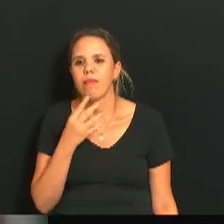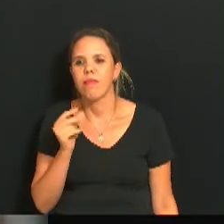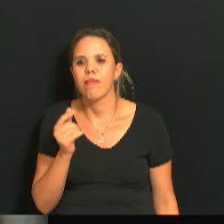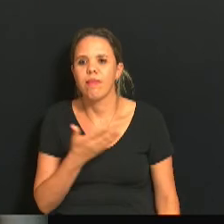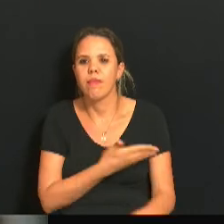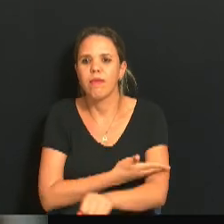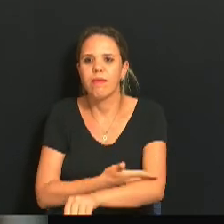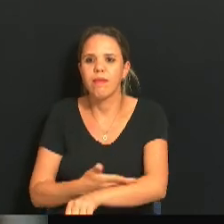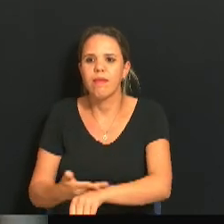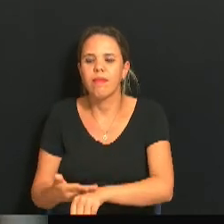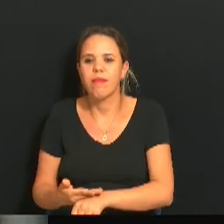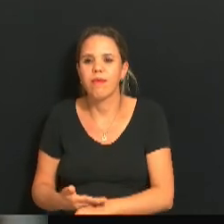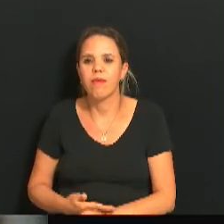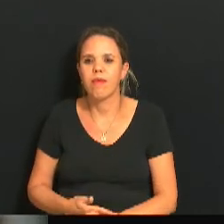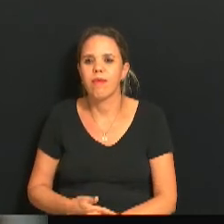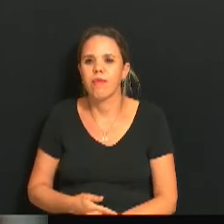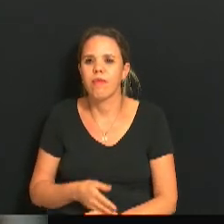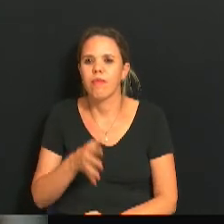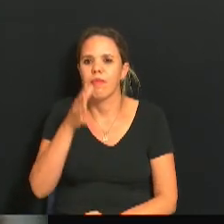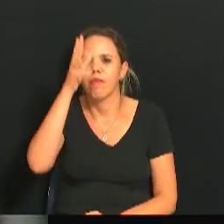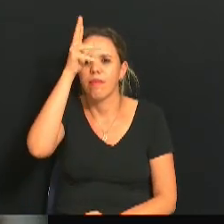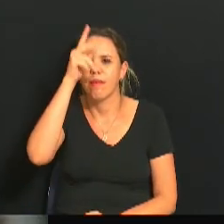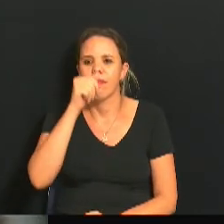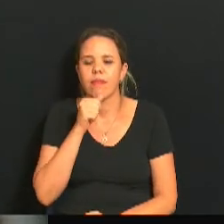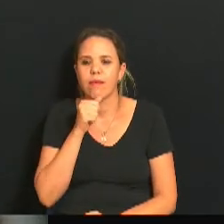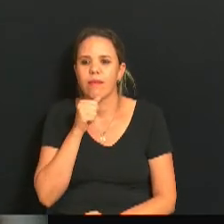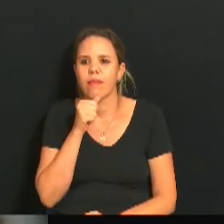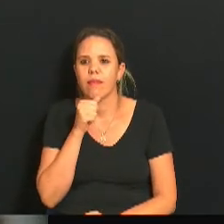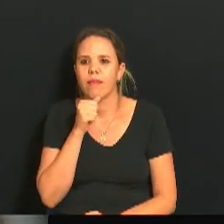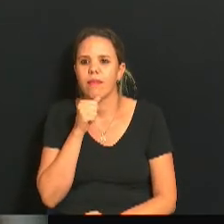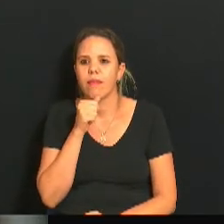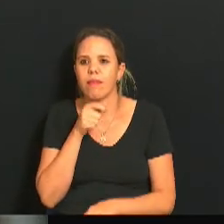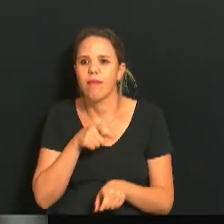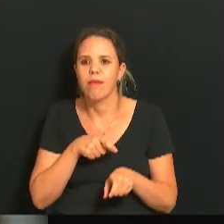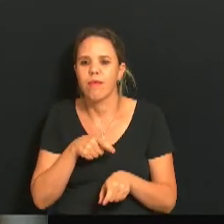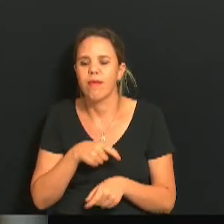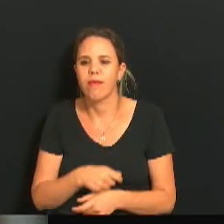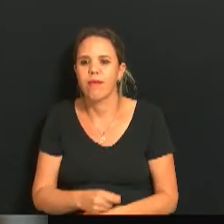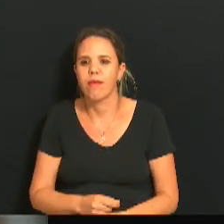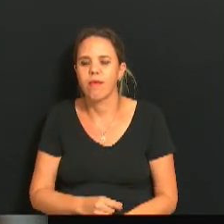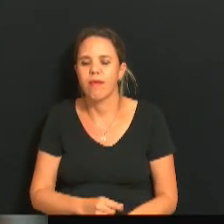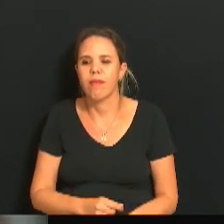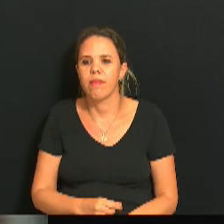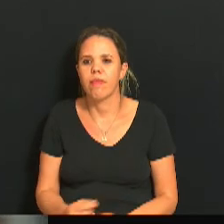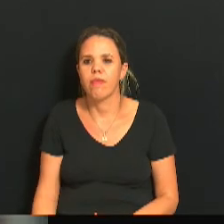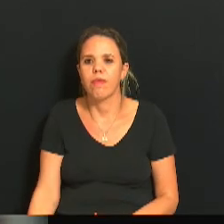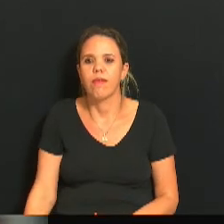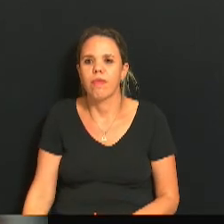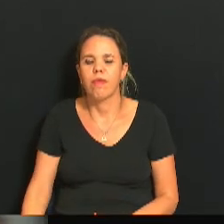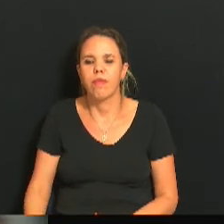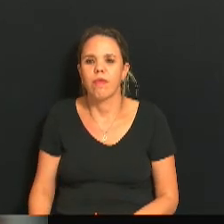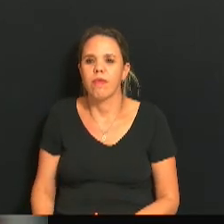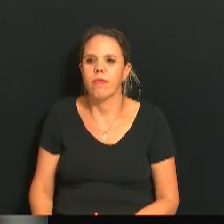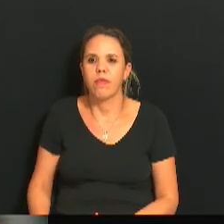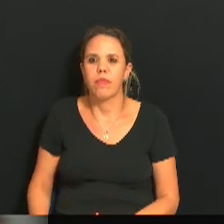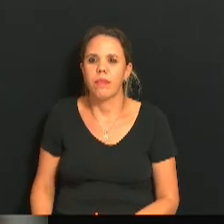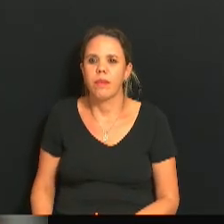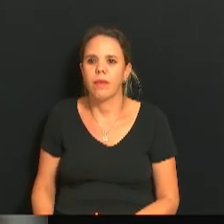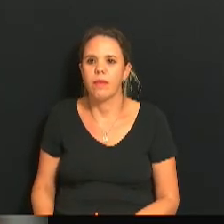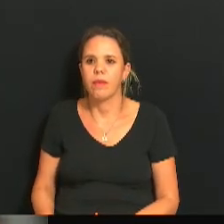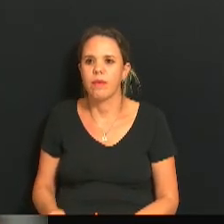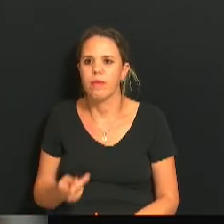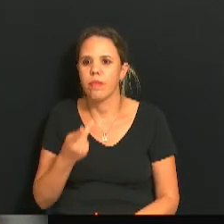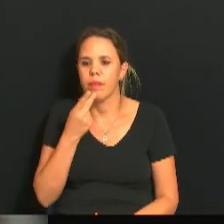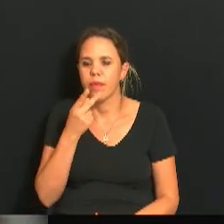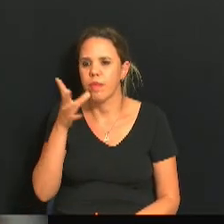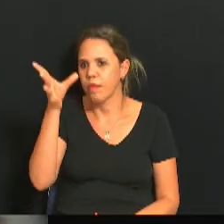acostumada deve um carrinho dela ainda mas olha Presidente agora falando sério uma